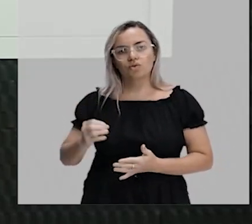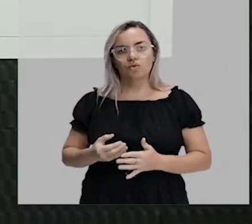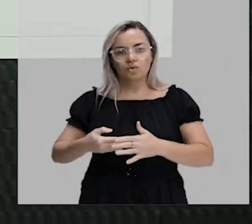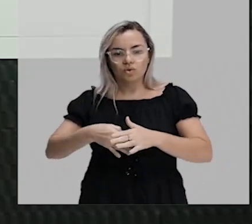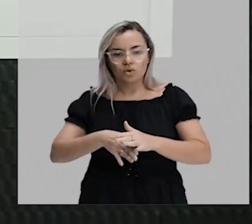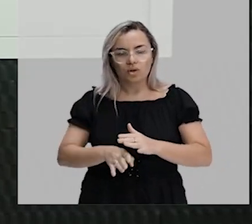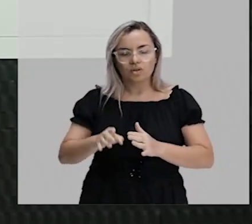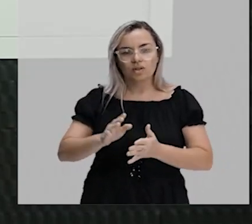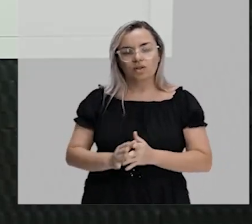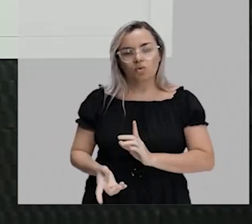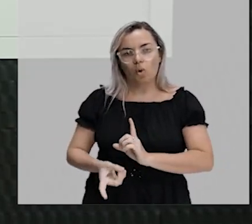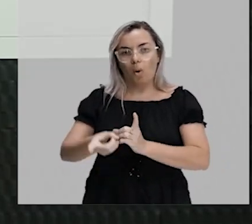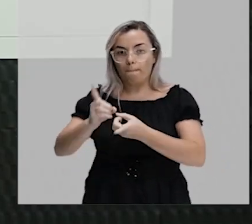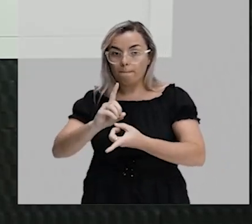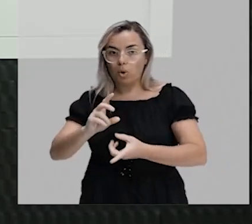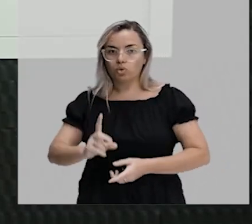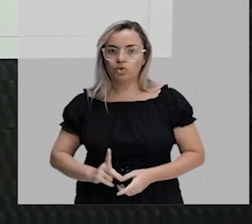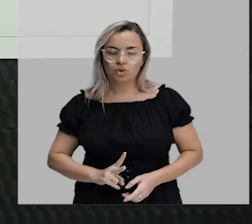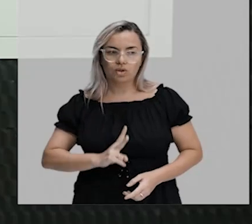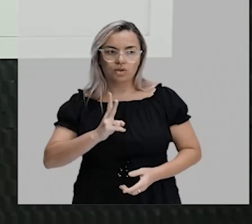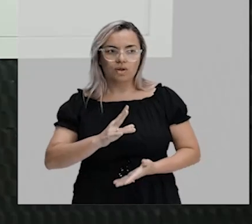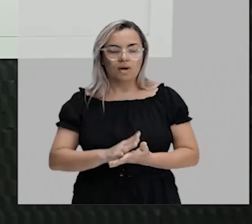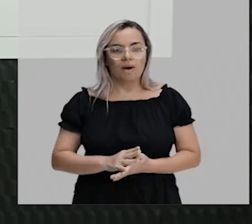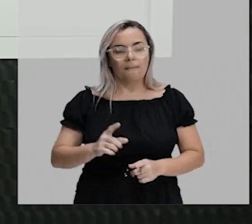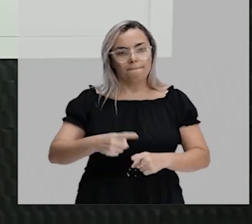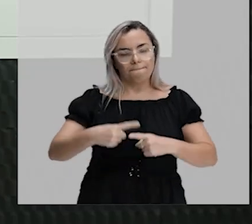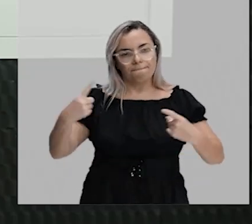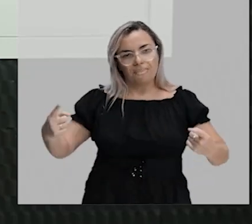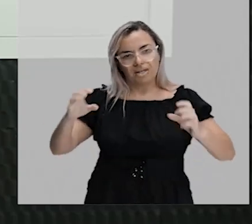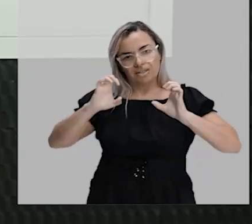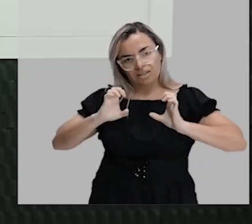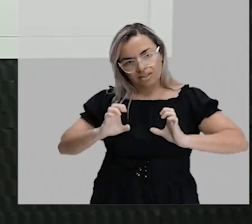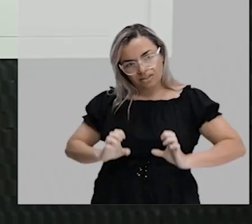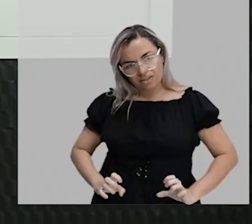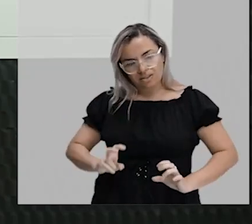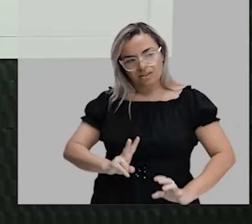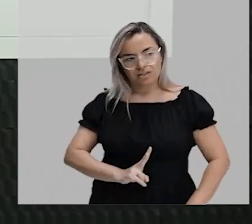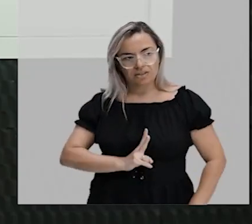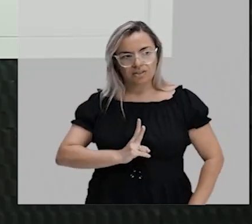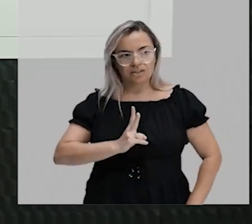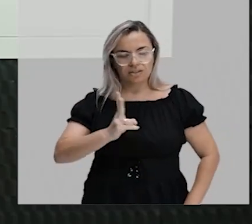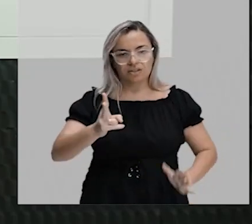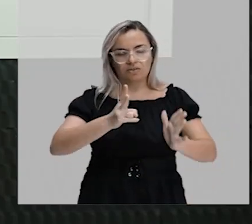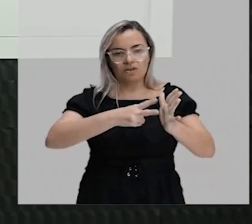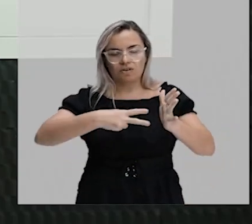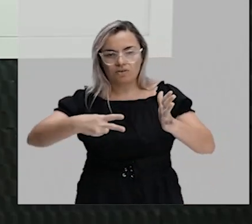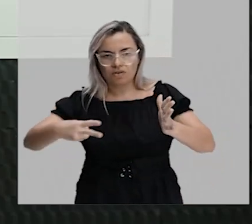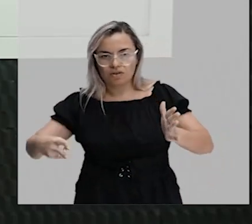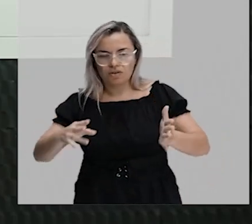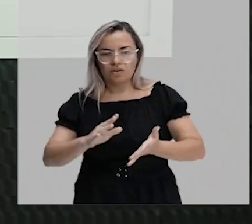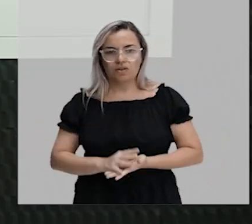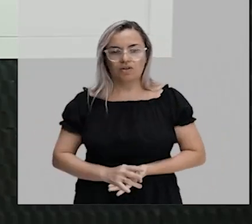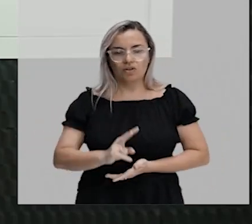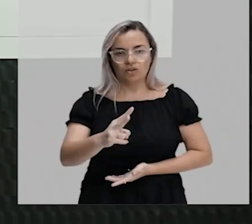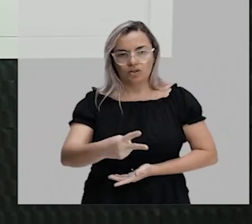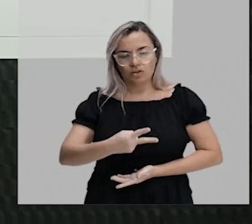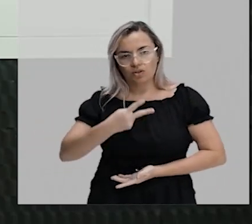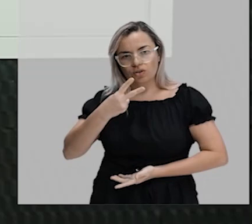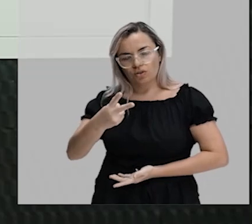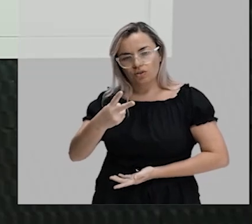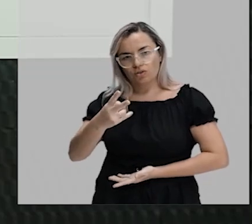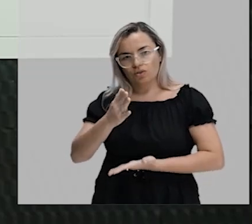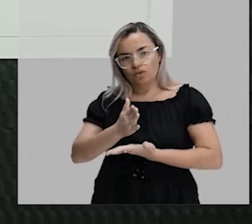virtudes, Aristóteles sempre vai pegar este vocábulo virtudes e dividir em dois pontos fundamentais. E aí